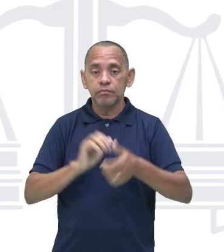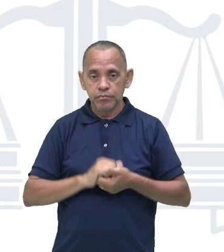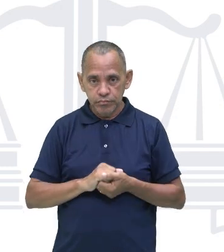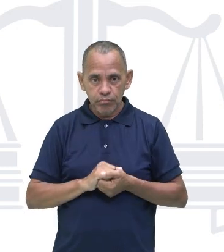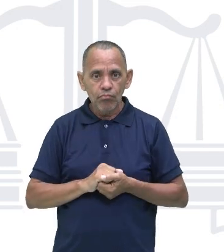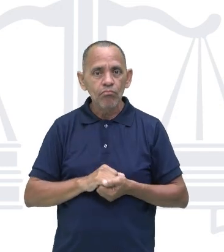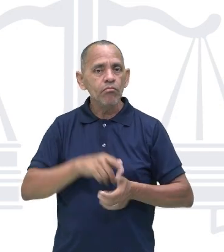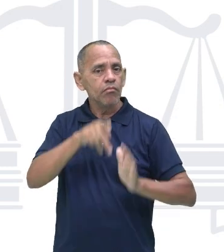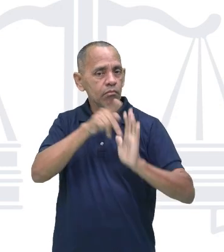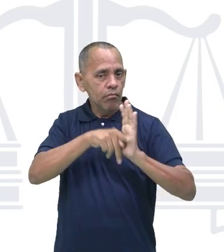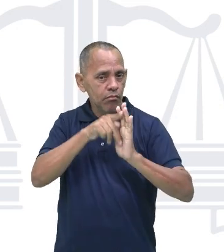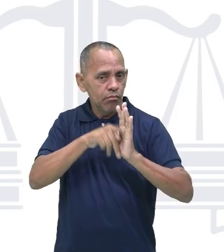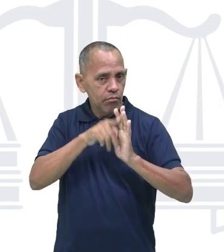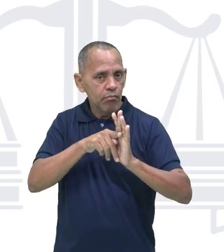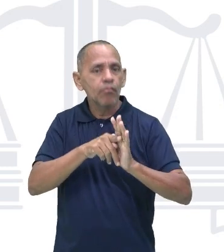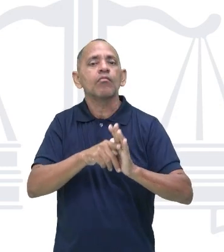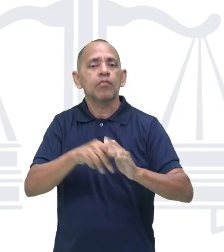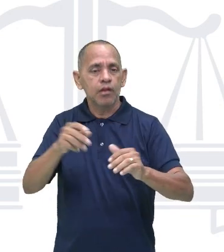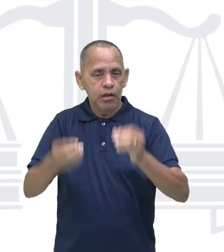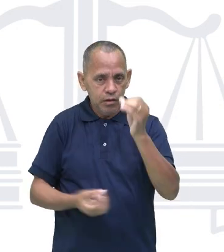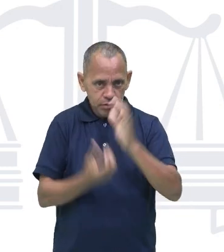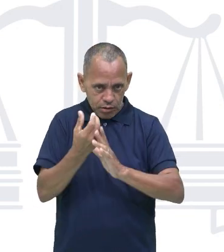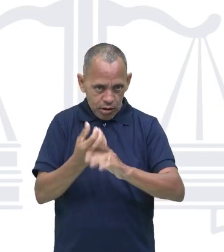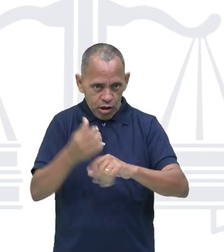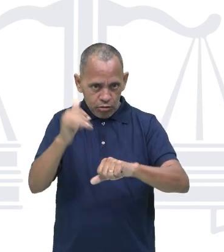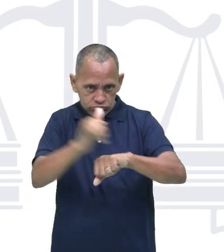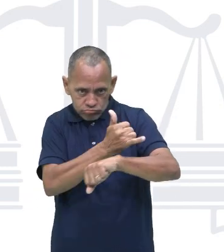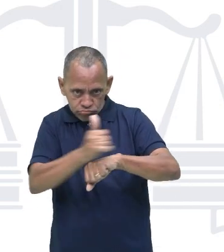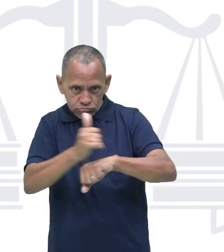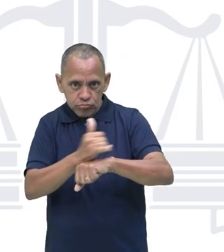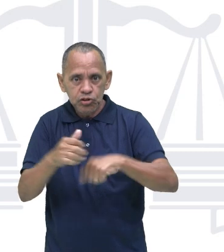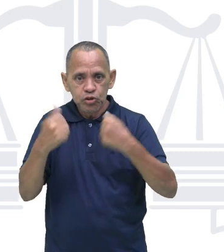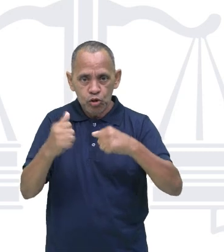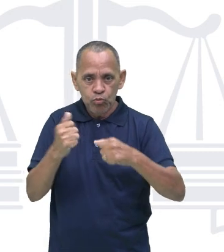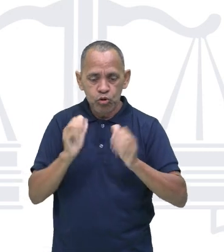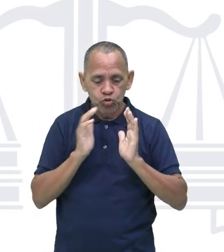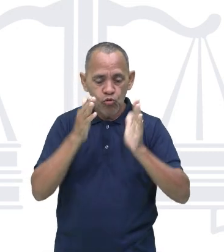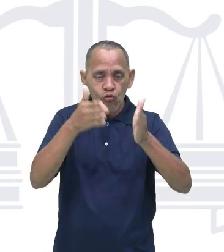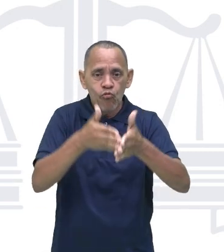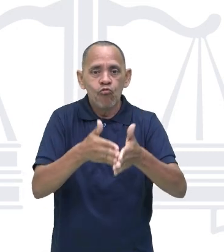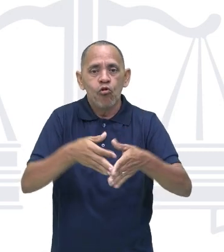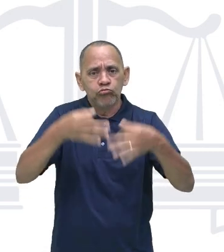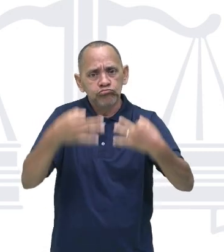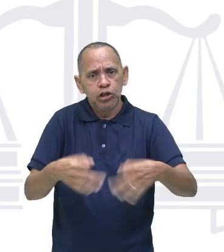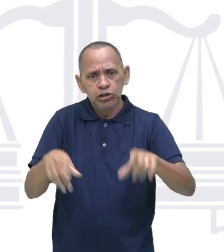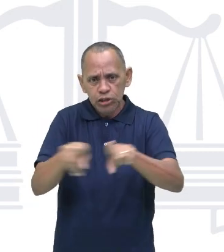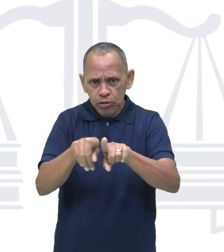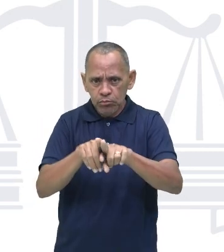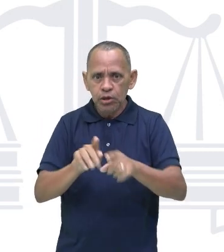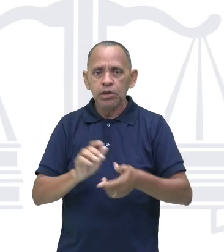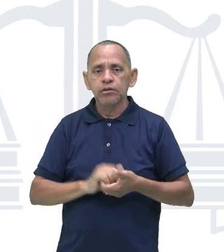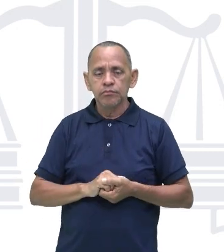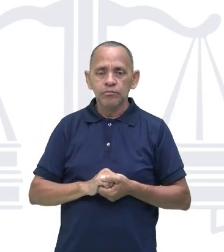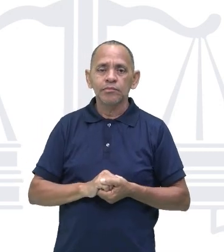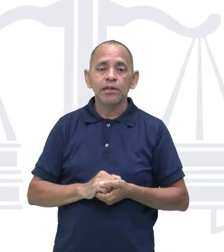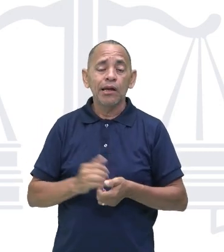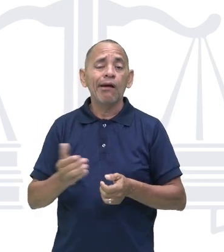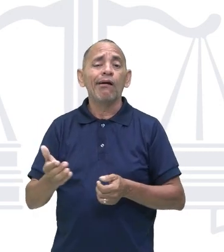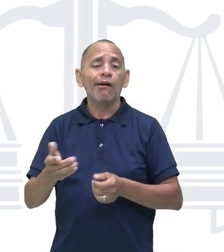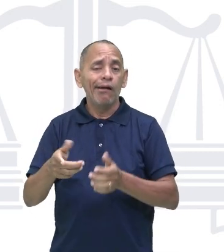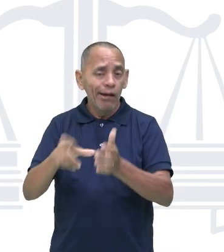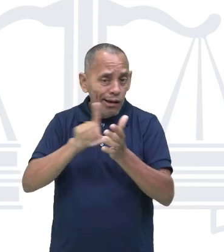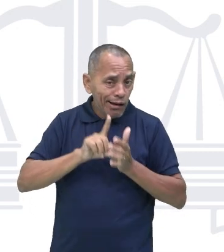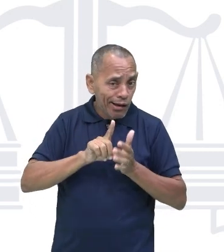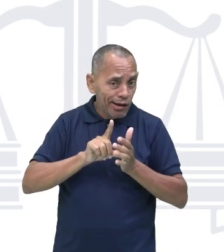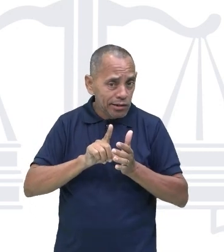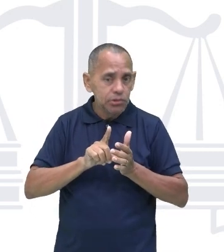incluir estratégias eficazes, né, ajustando ou redirecionando as ações que anteriormente não alcançaram o resultado esperado. Então, se